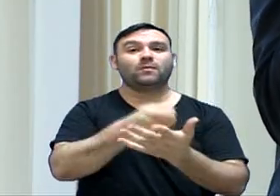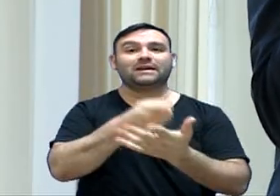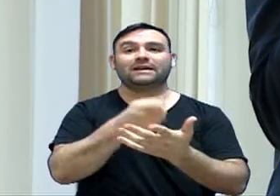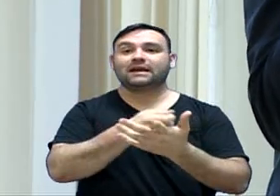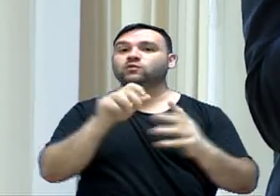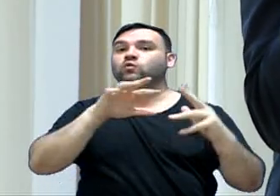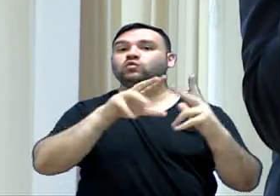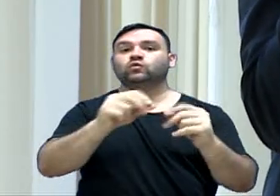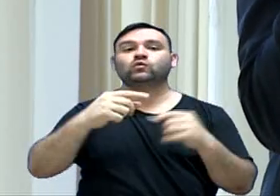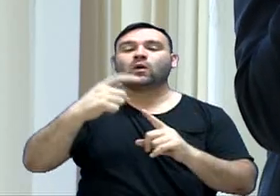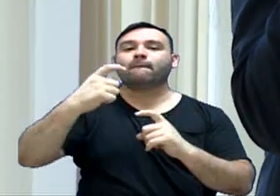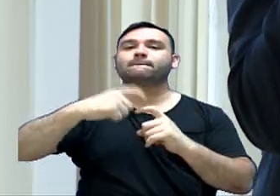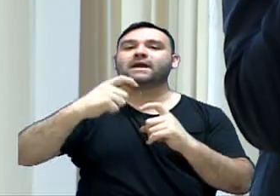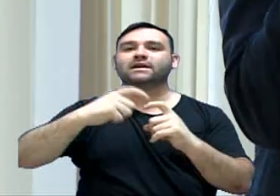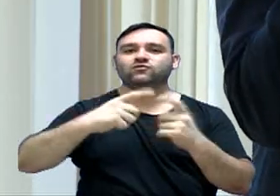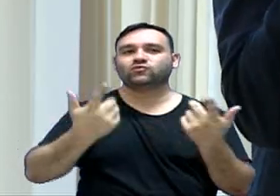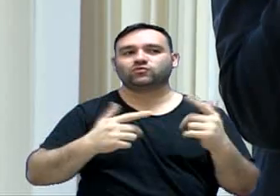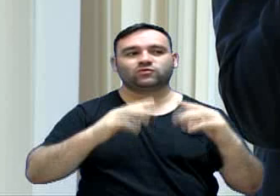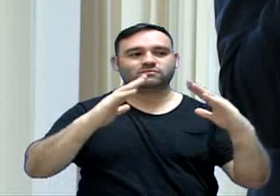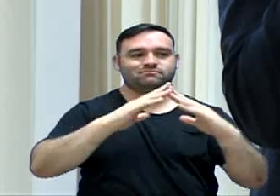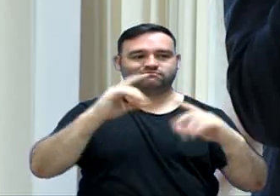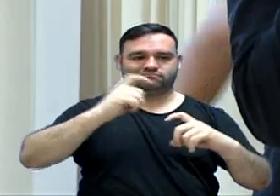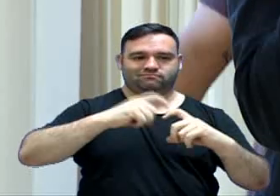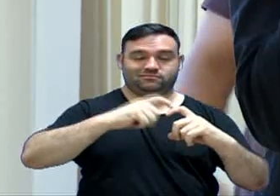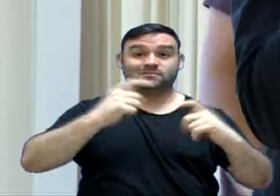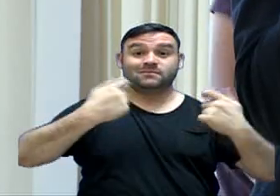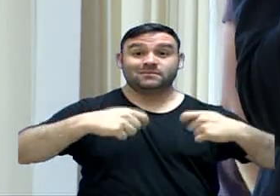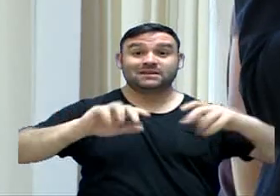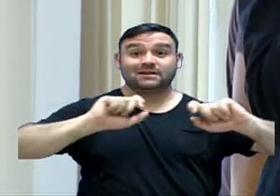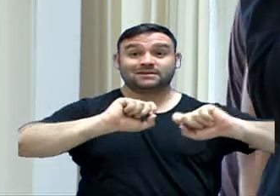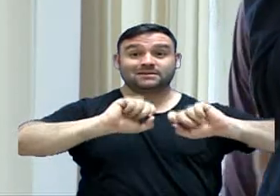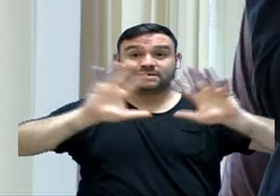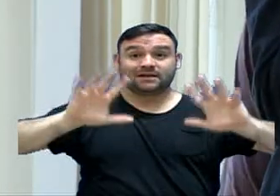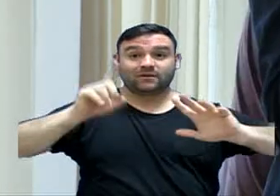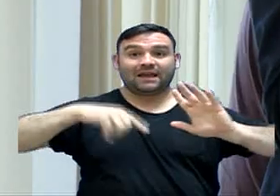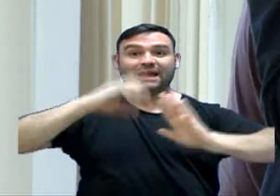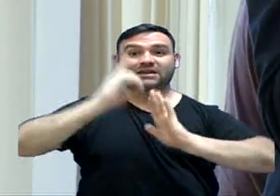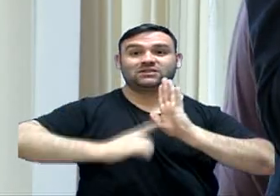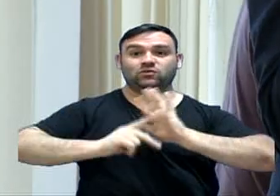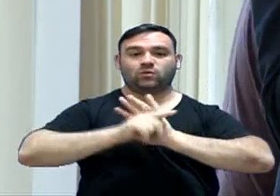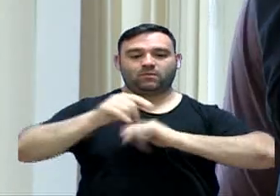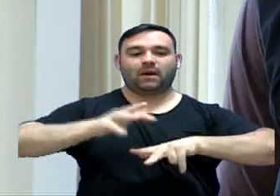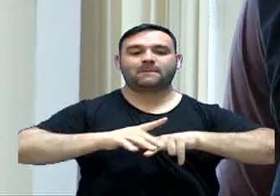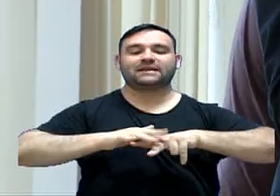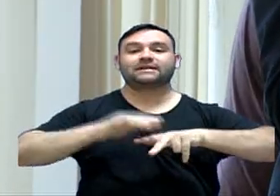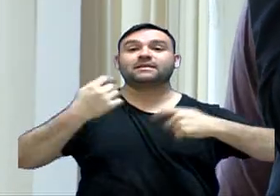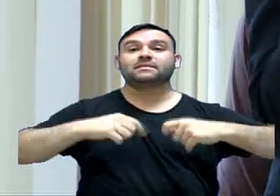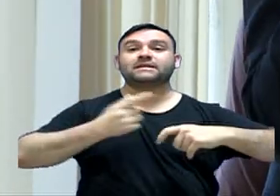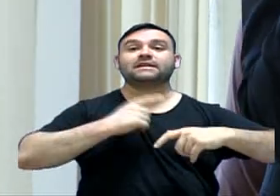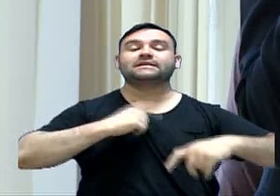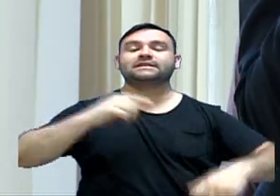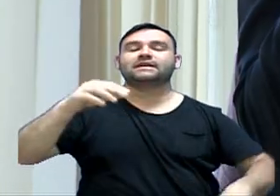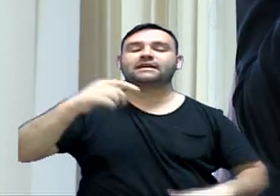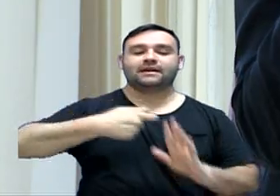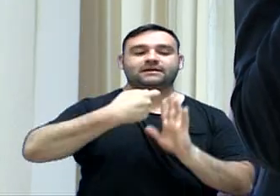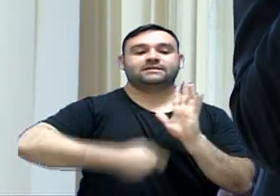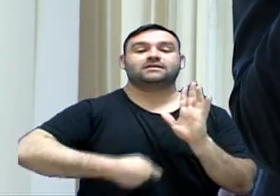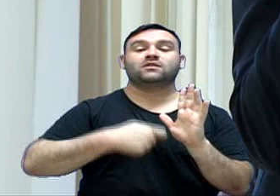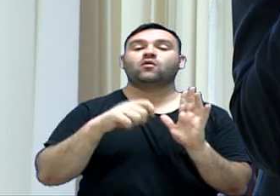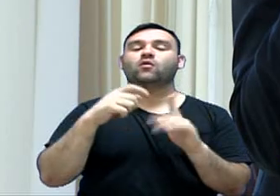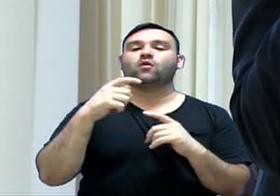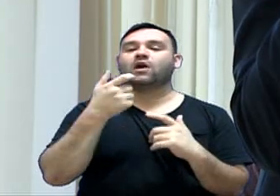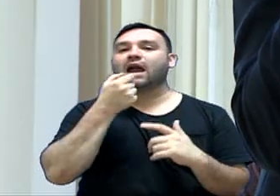todo consultório a deixar claro que era direito do paciente ter acesso à receita com o medicamento